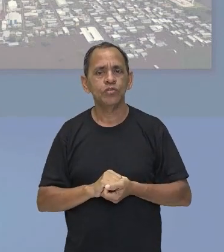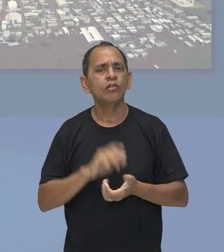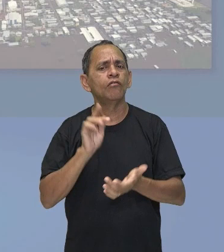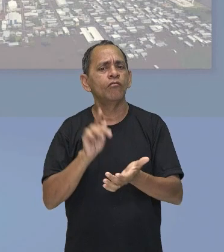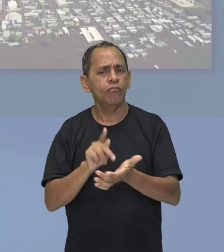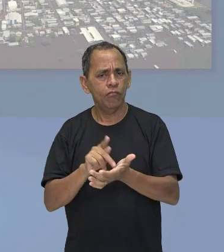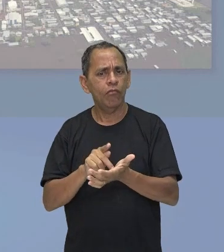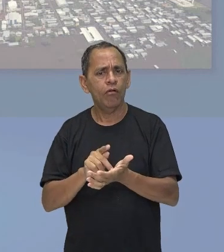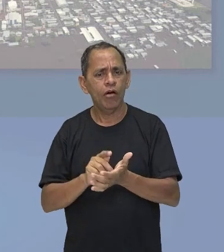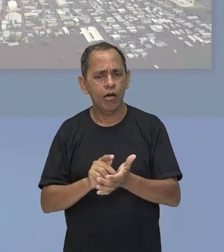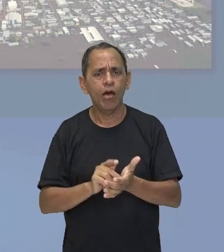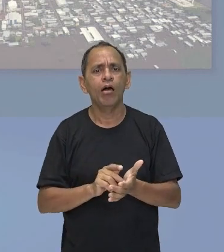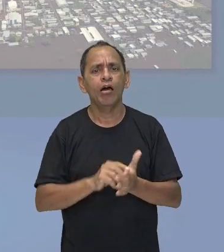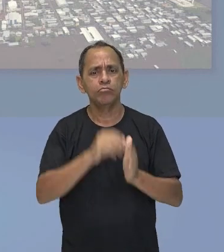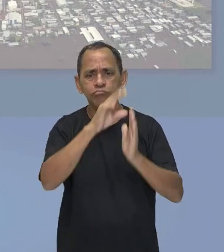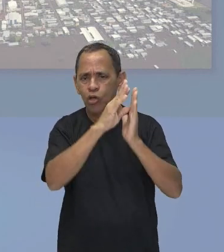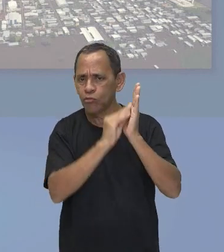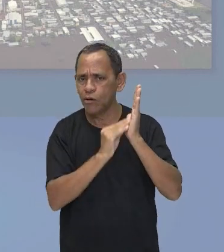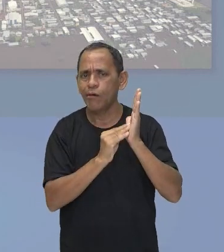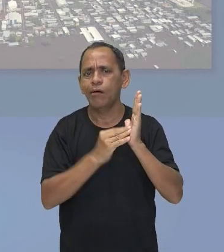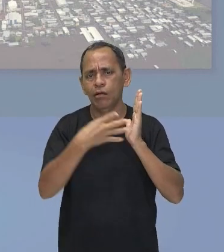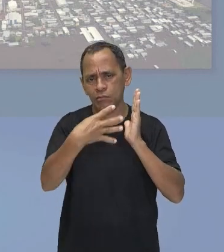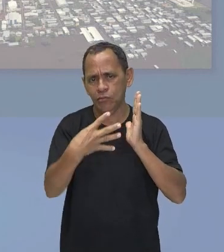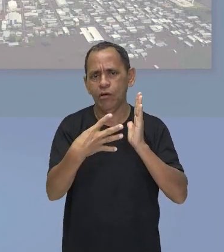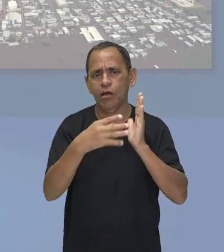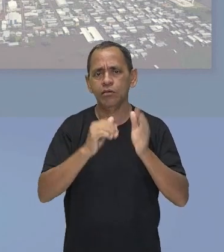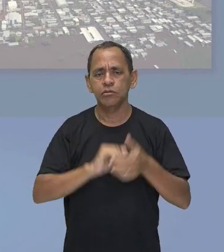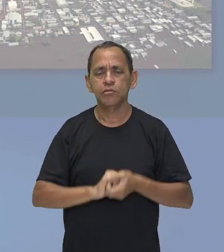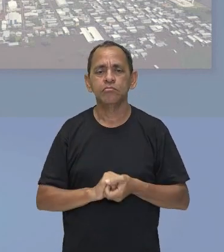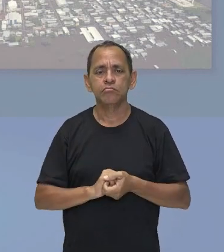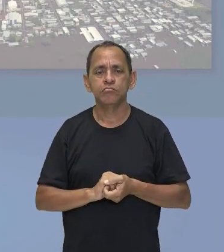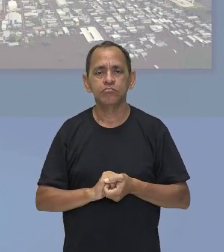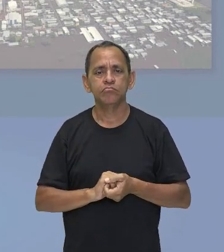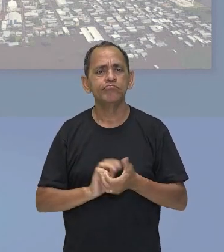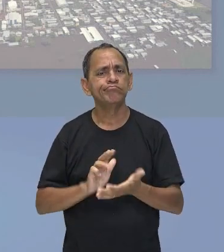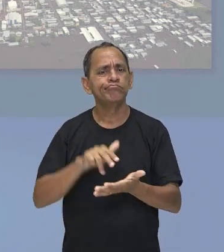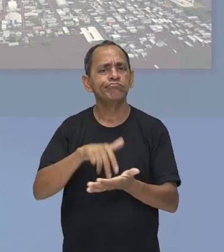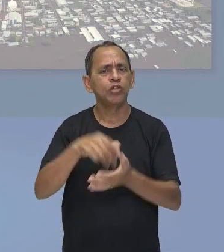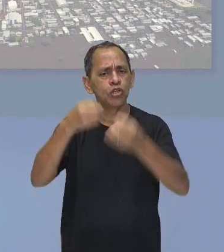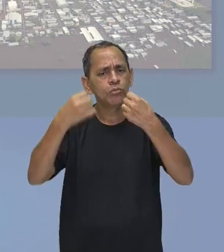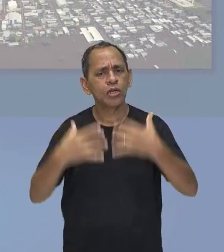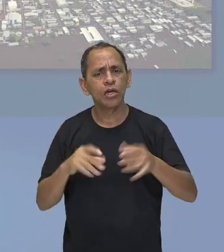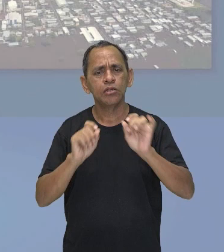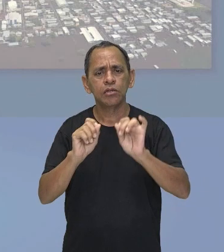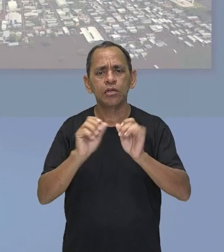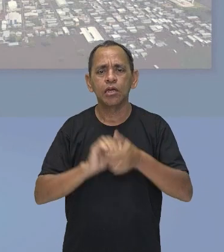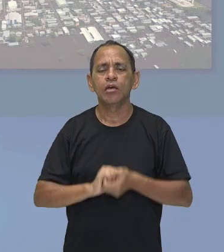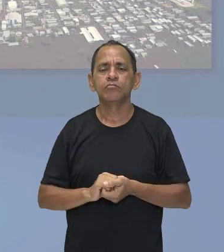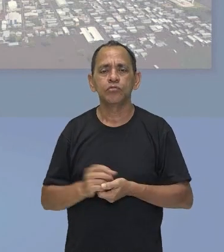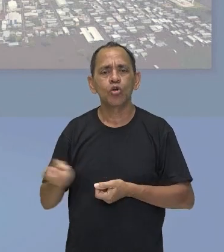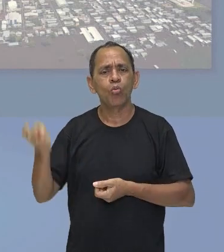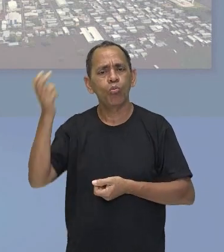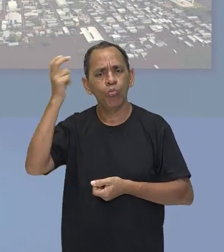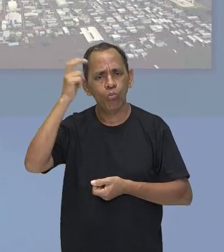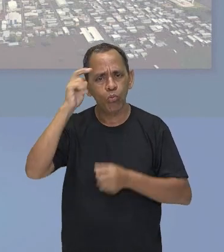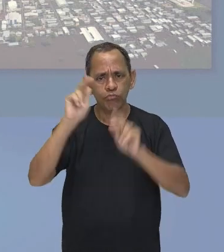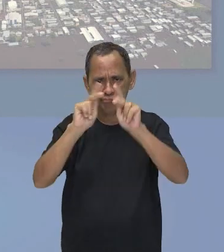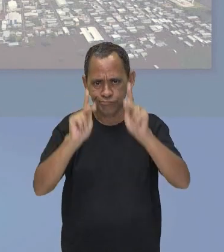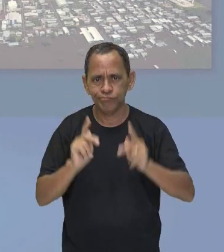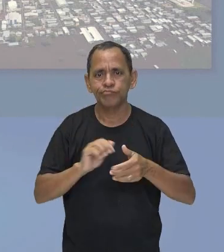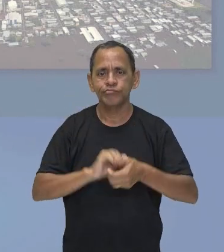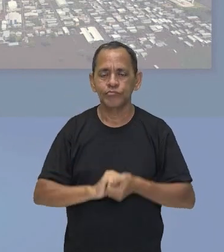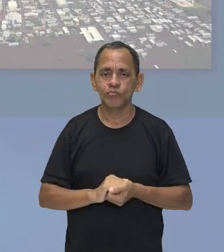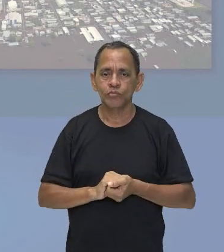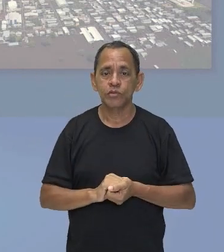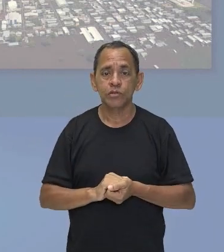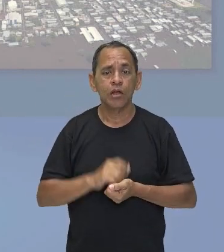nossa unidade 4, nós estamos então aí falando, não é mesmo, sobre a cultura de paz. E já disse